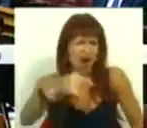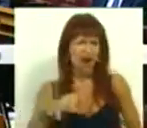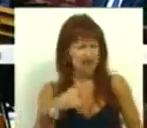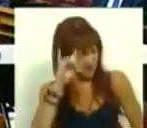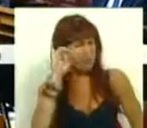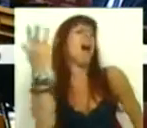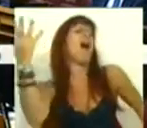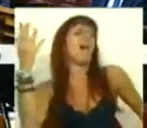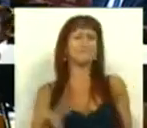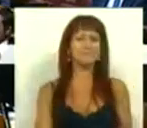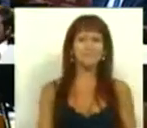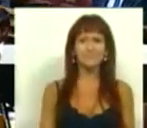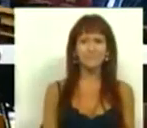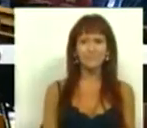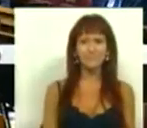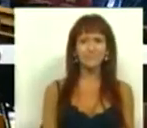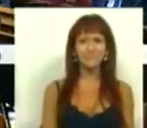nem imaginam.